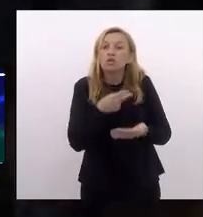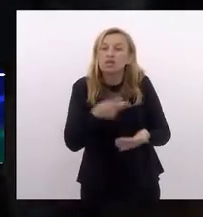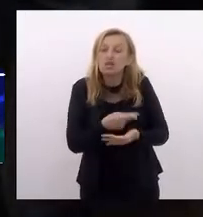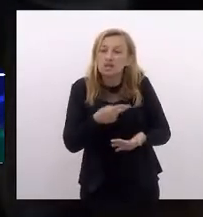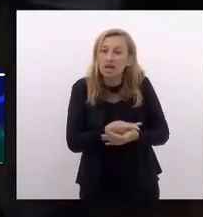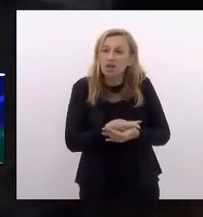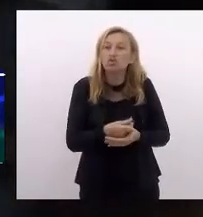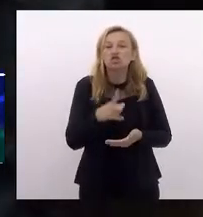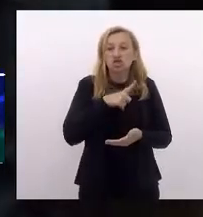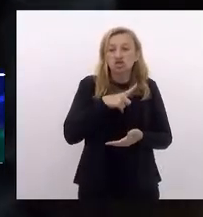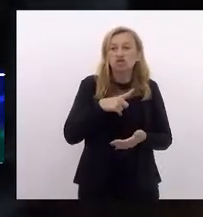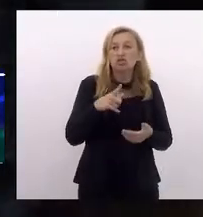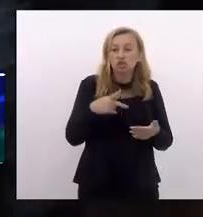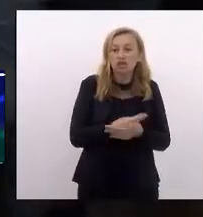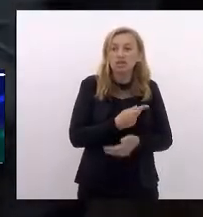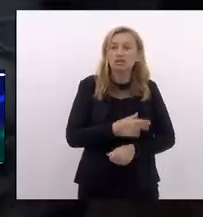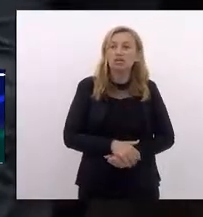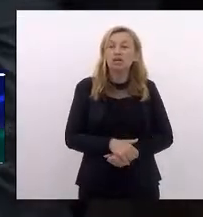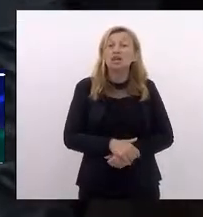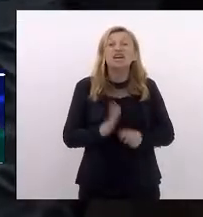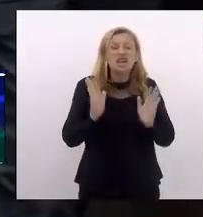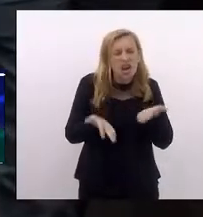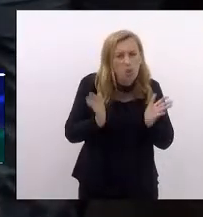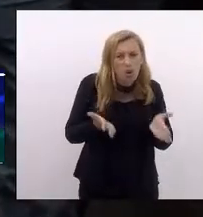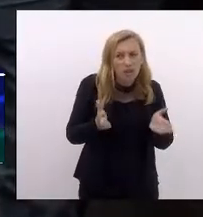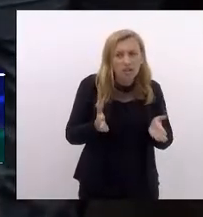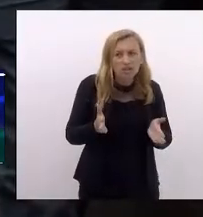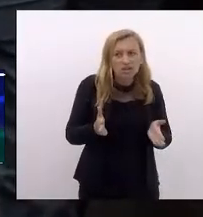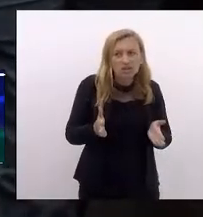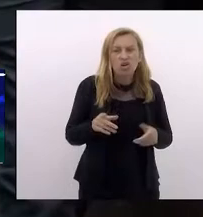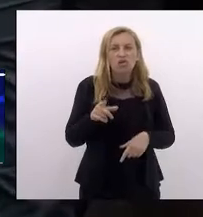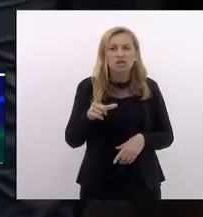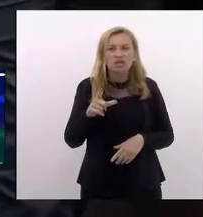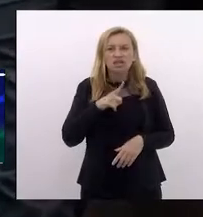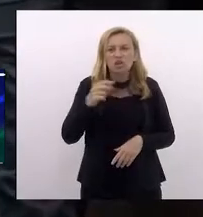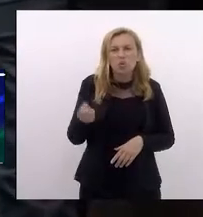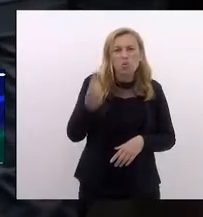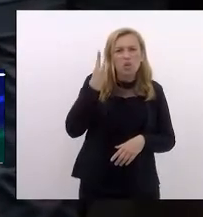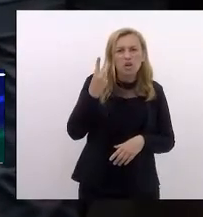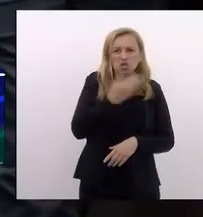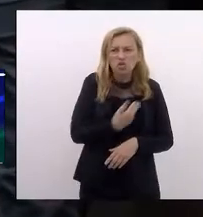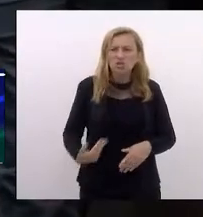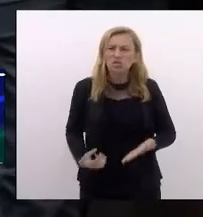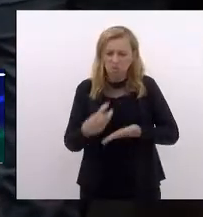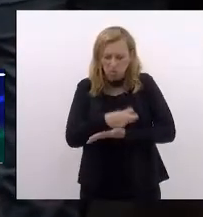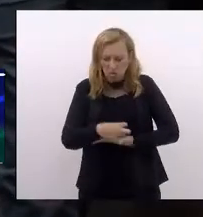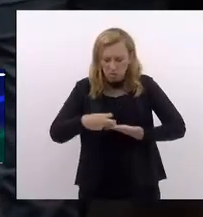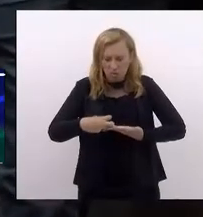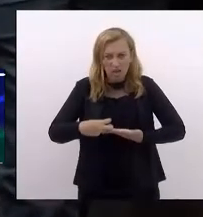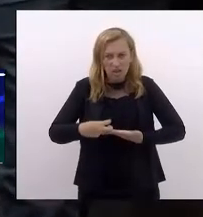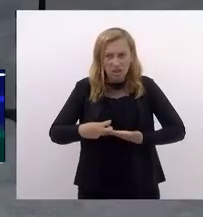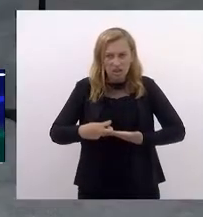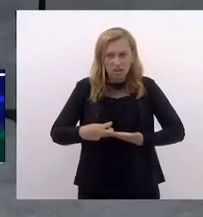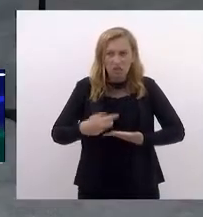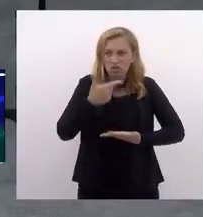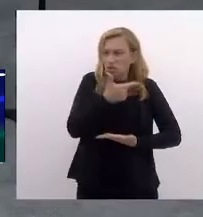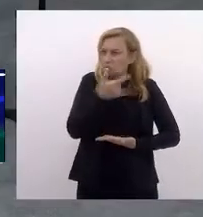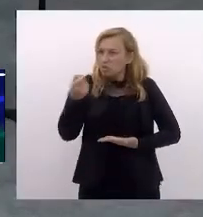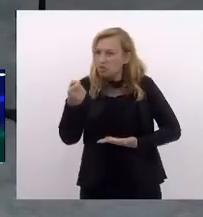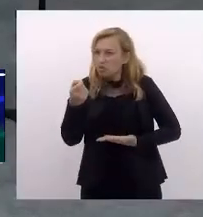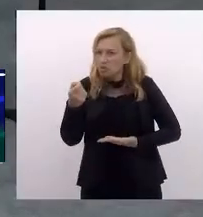irregularidades que estavam acontecendo e agora você tem um ex-governador e pit madu em